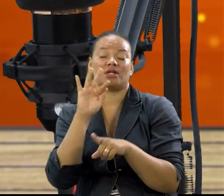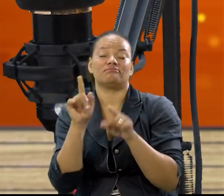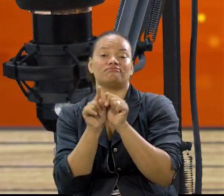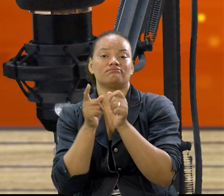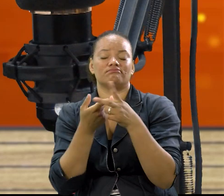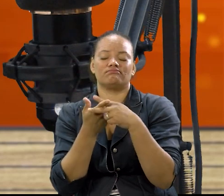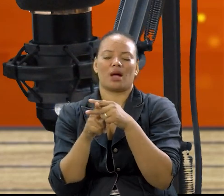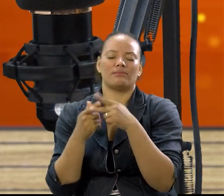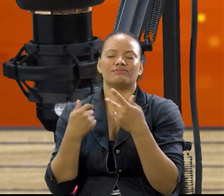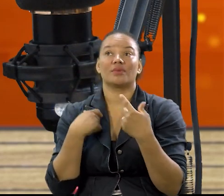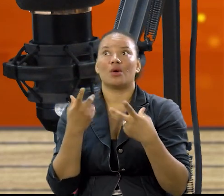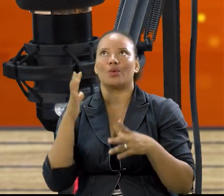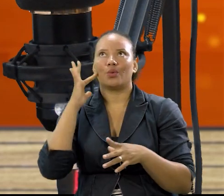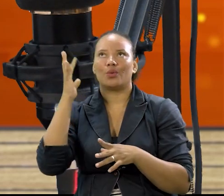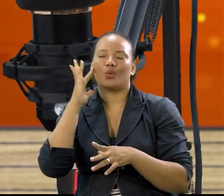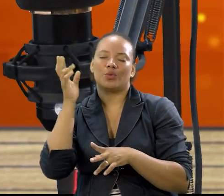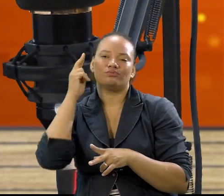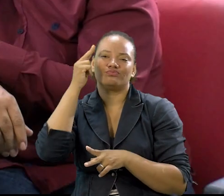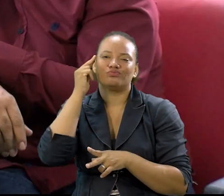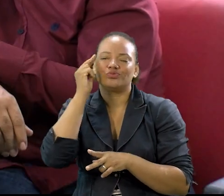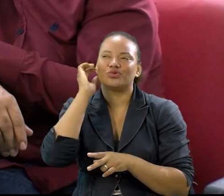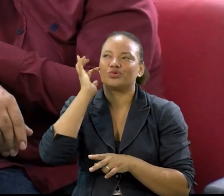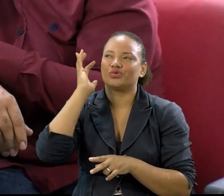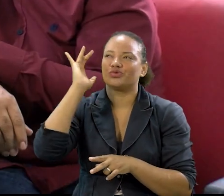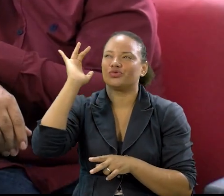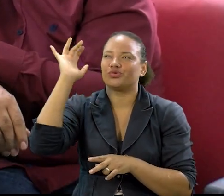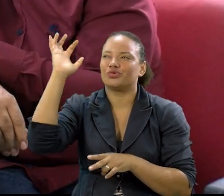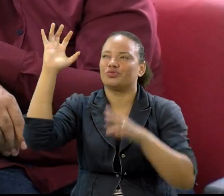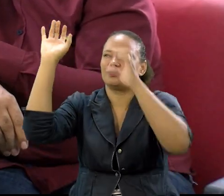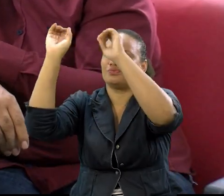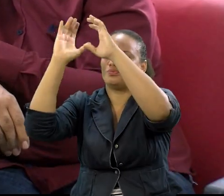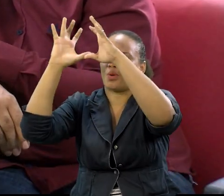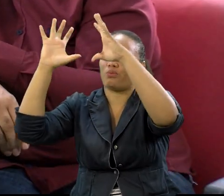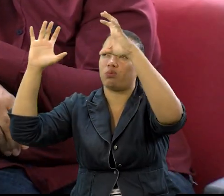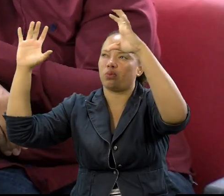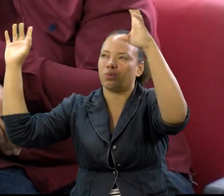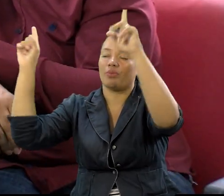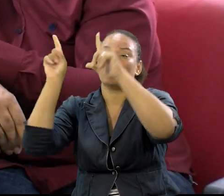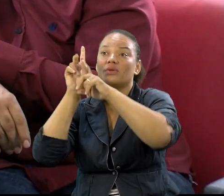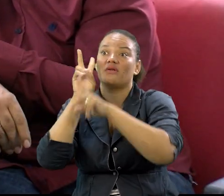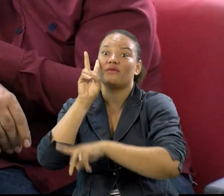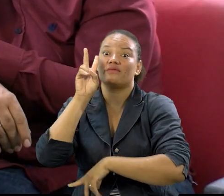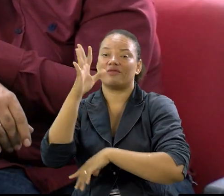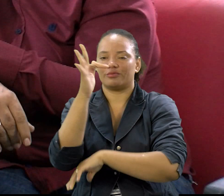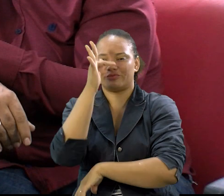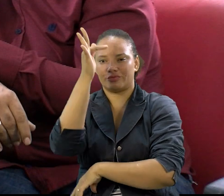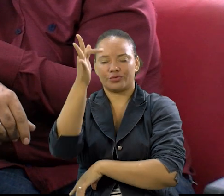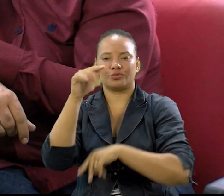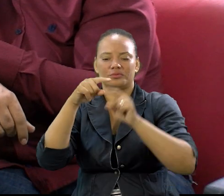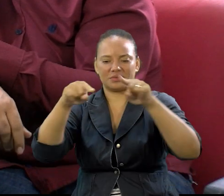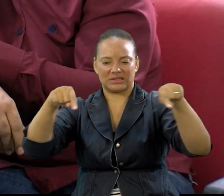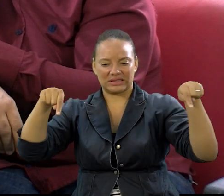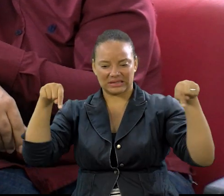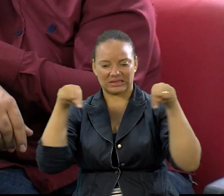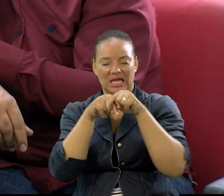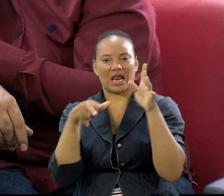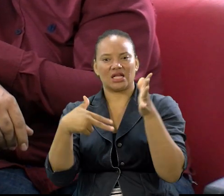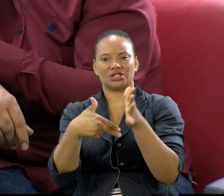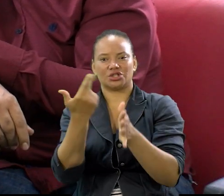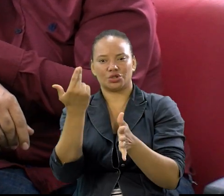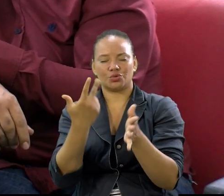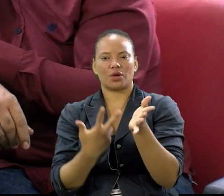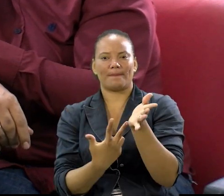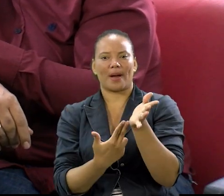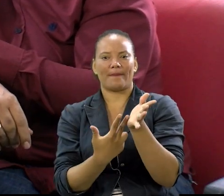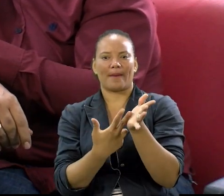então é o hospital dos sonhos né que a gente dos sonhos mesmo que vai vai contemplar eh salas cirúrgicas